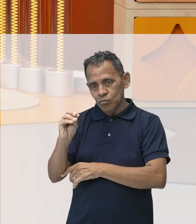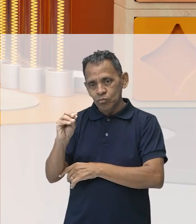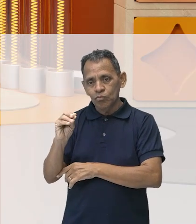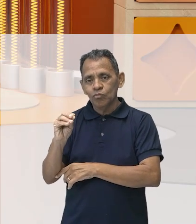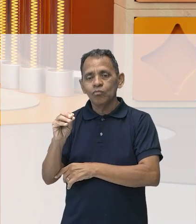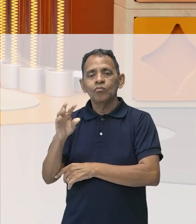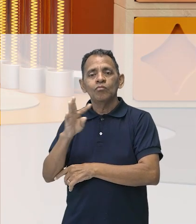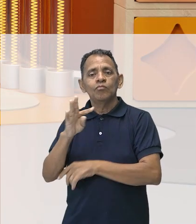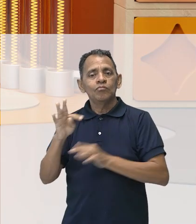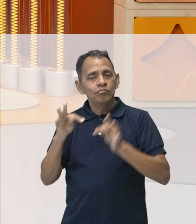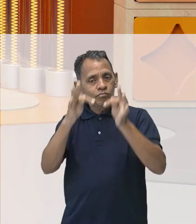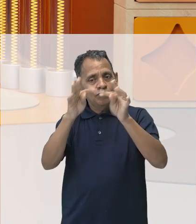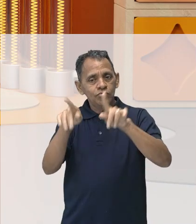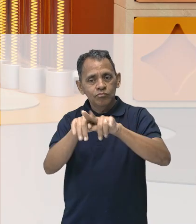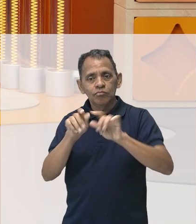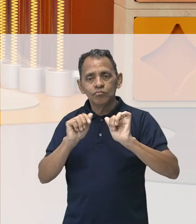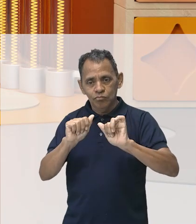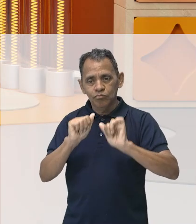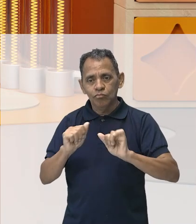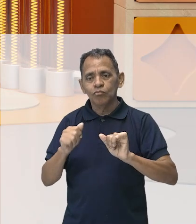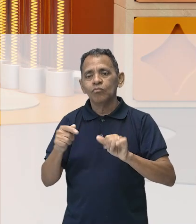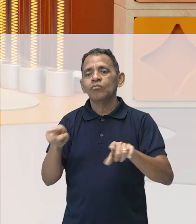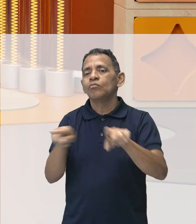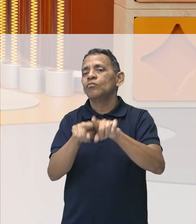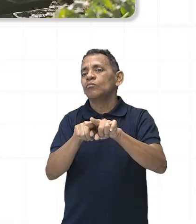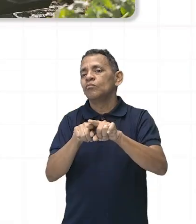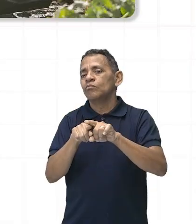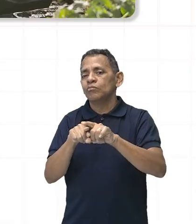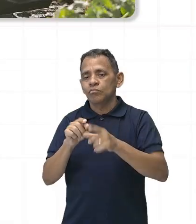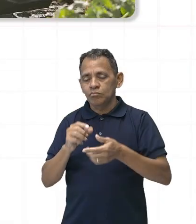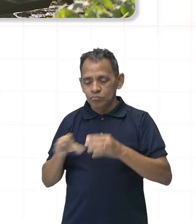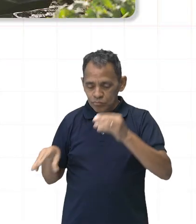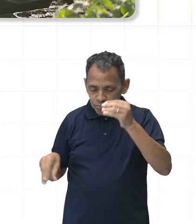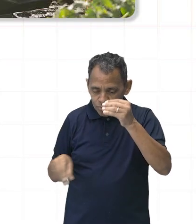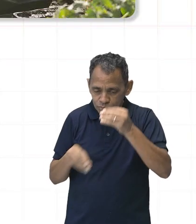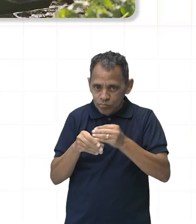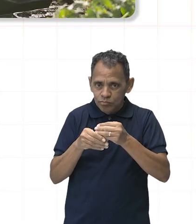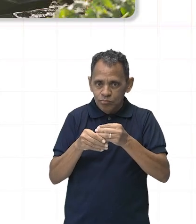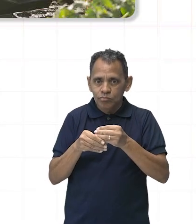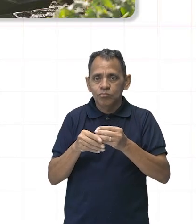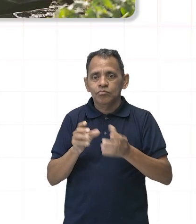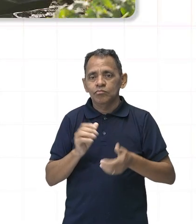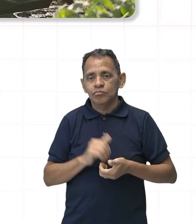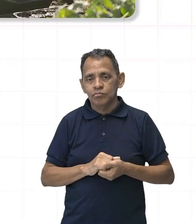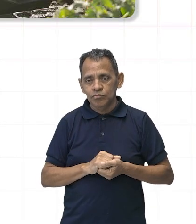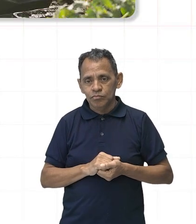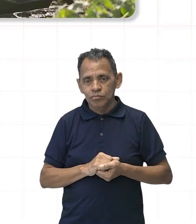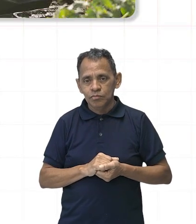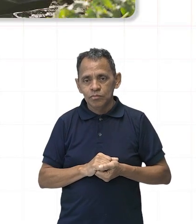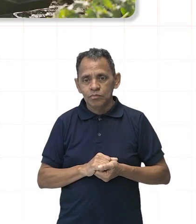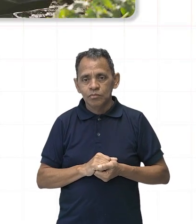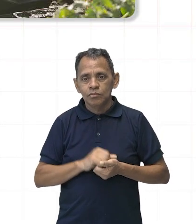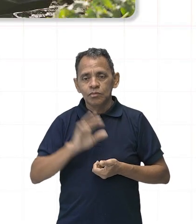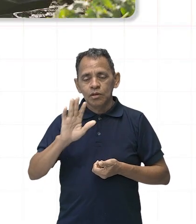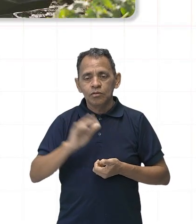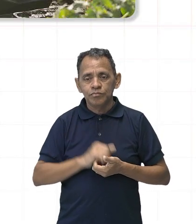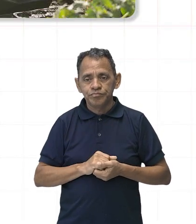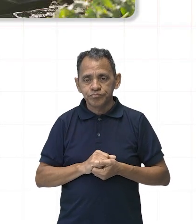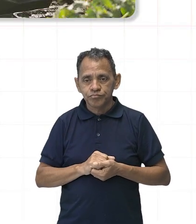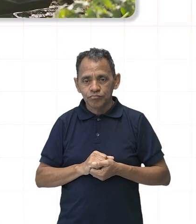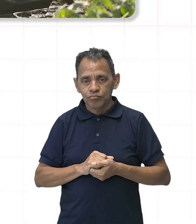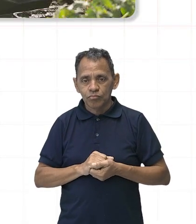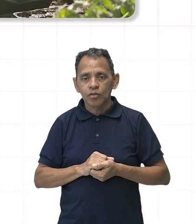biotecnologia também pode estar inserido aí. Então, a biotecnologia, né, e os organismos